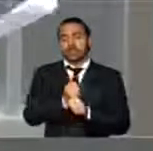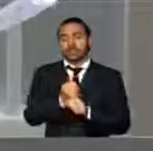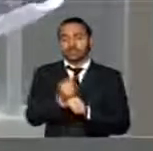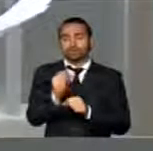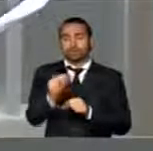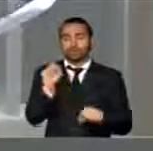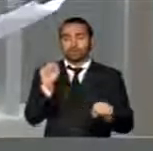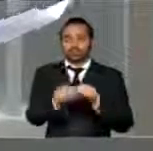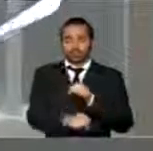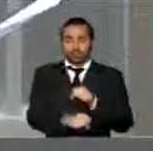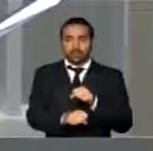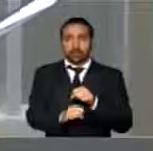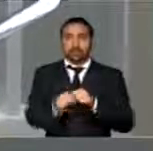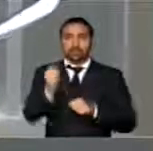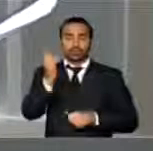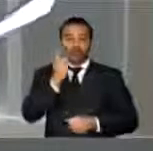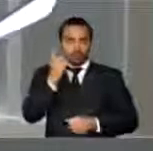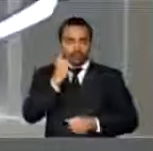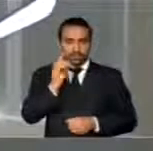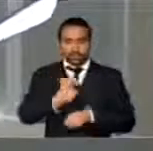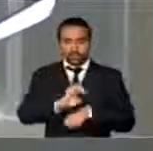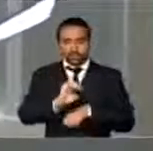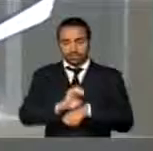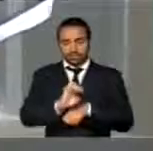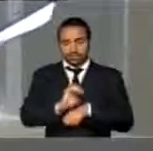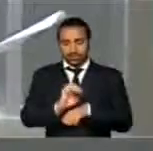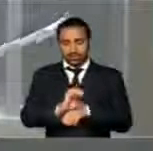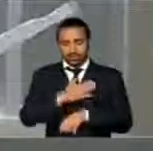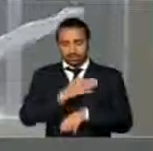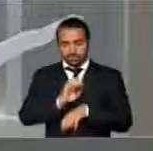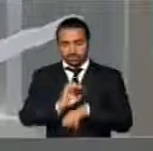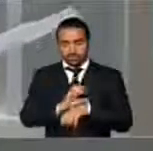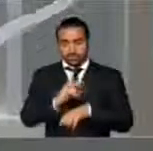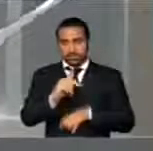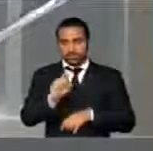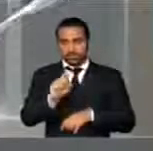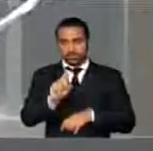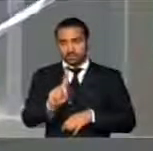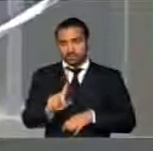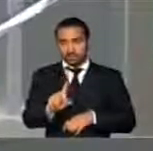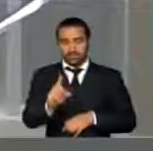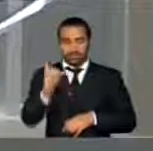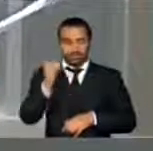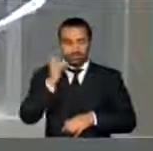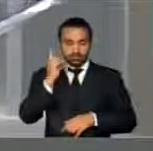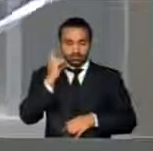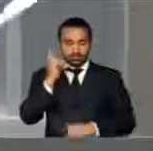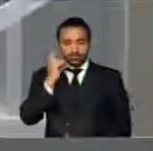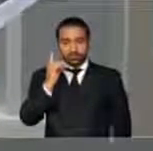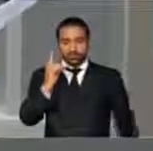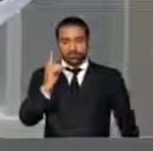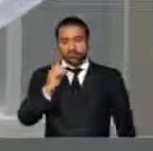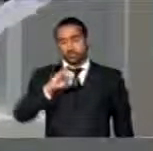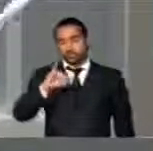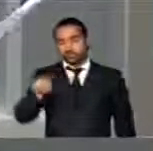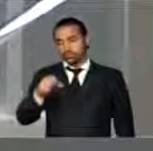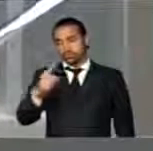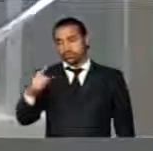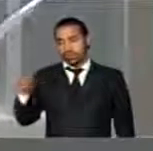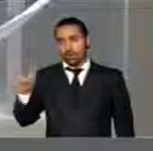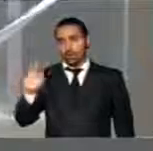assassinato do deputado estadual no meu estado, pelo PSB, à época, João Carlos